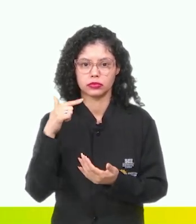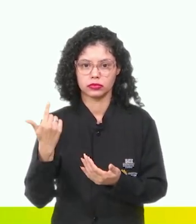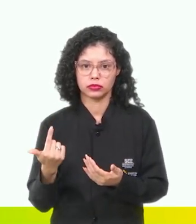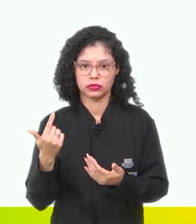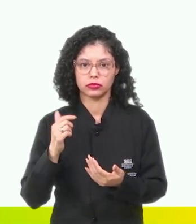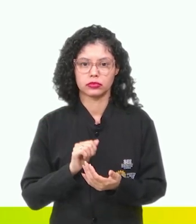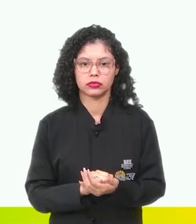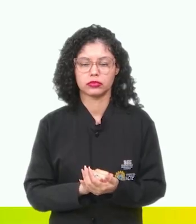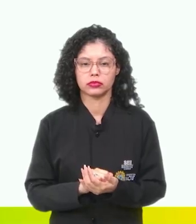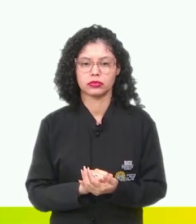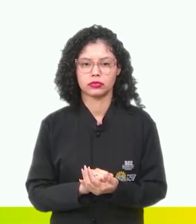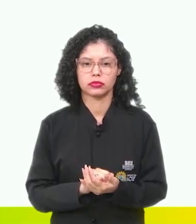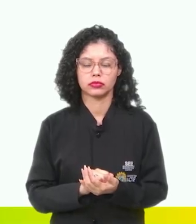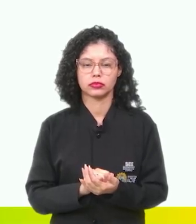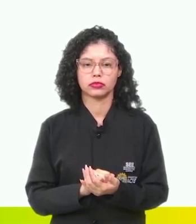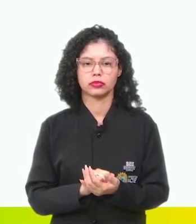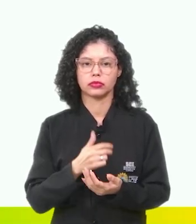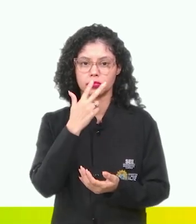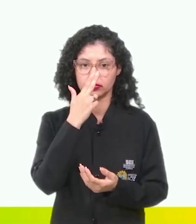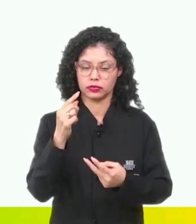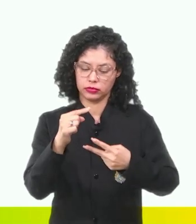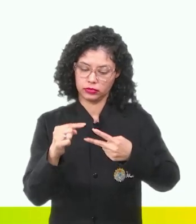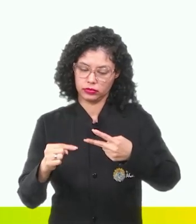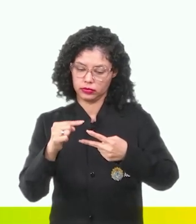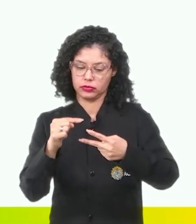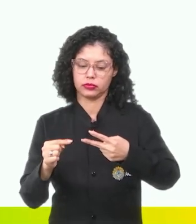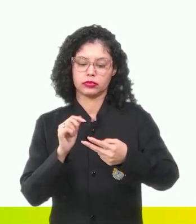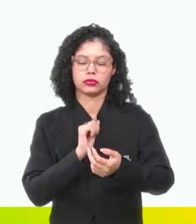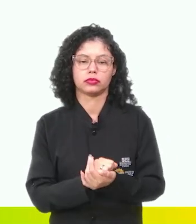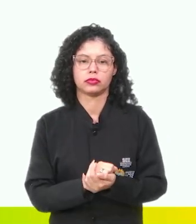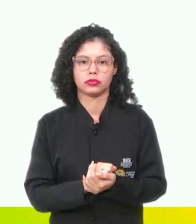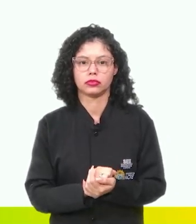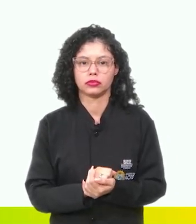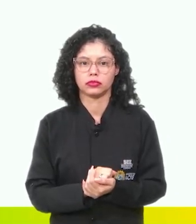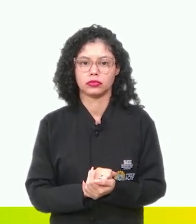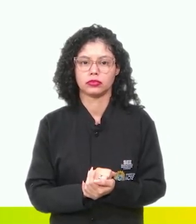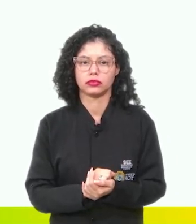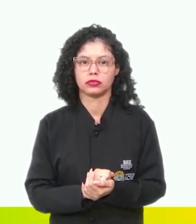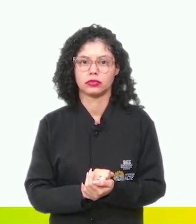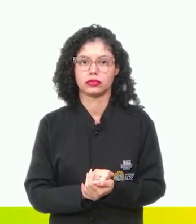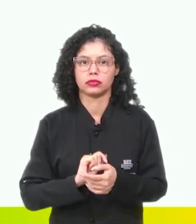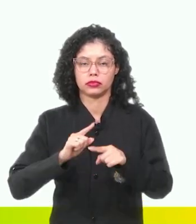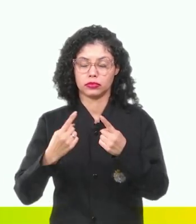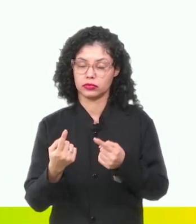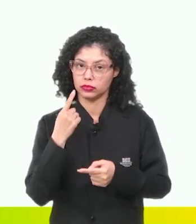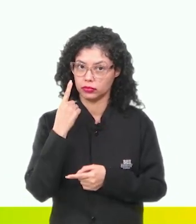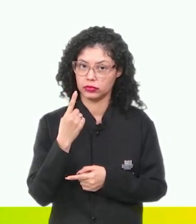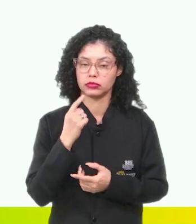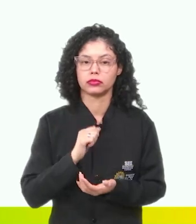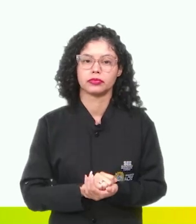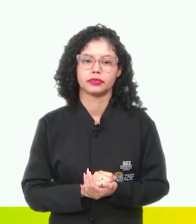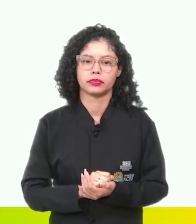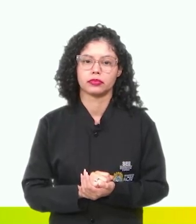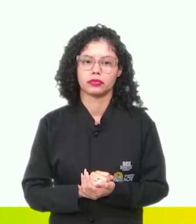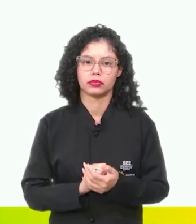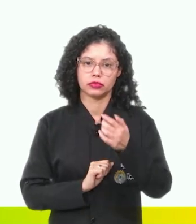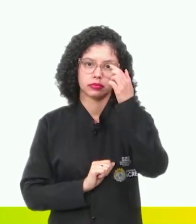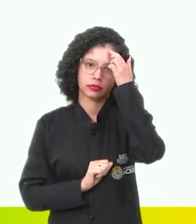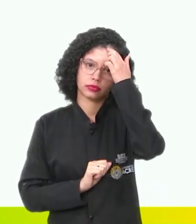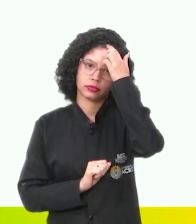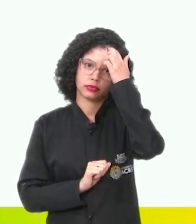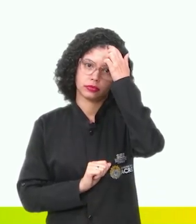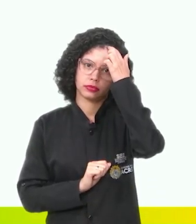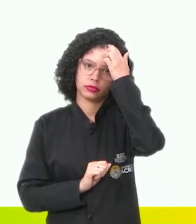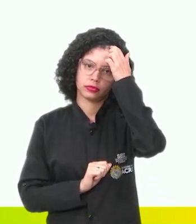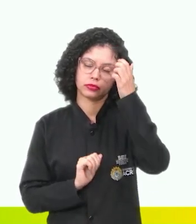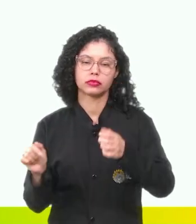aqui, olha só. Já apareceu 2, né, pessoal? Procurando aqui, apareceu mais um. E olhando aqui, apareceu